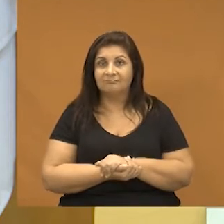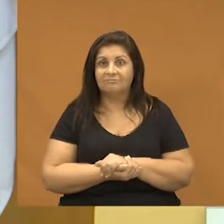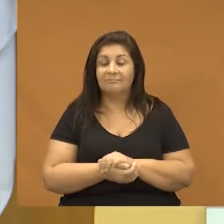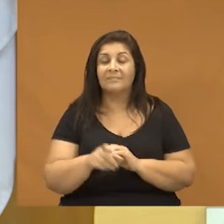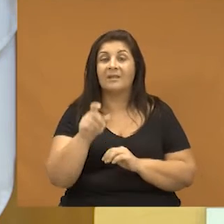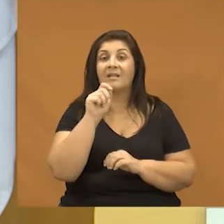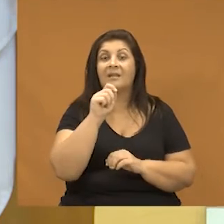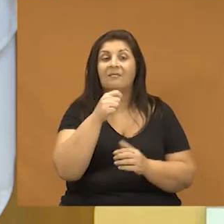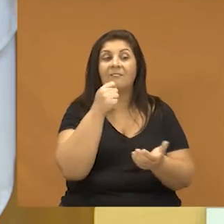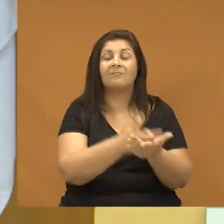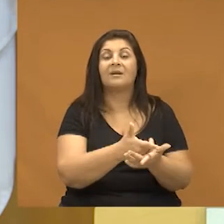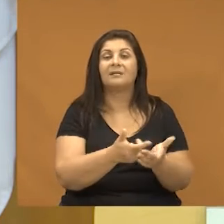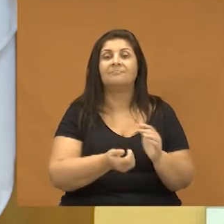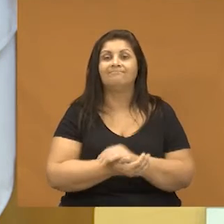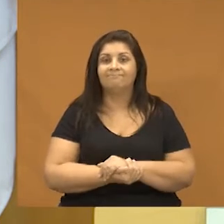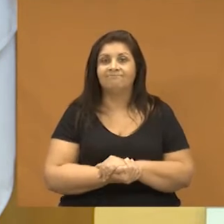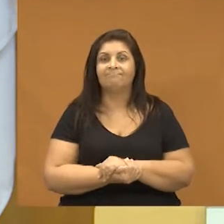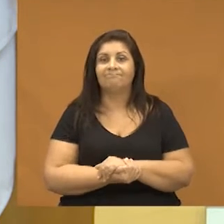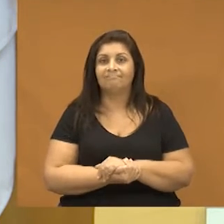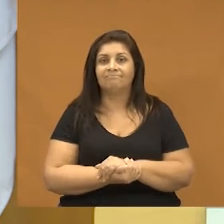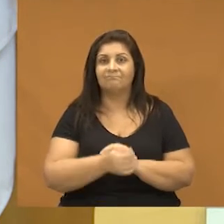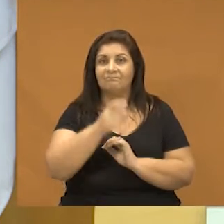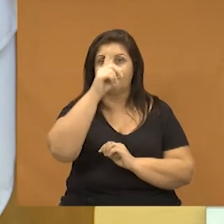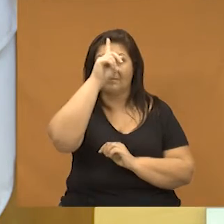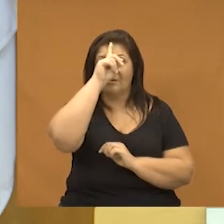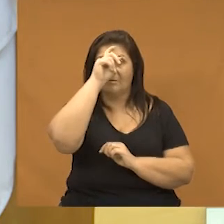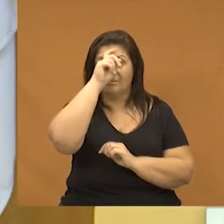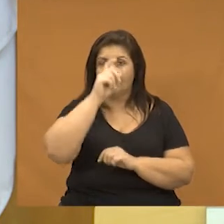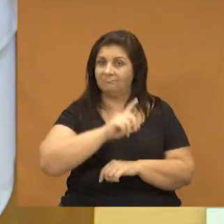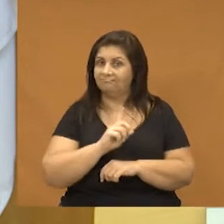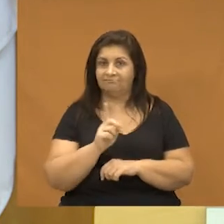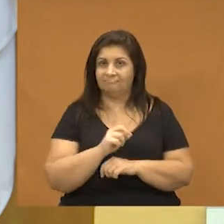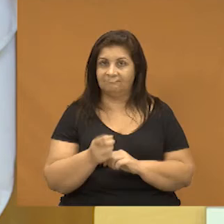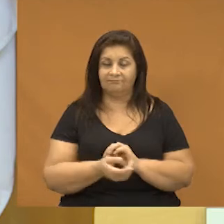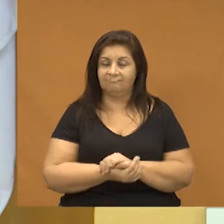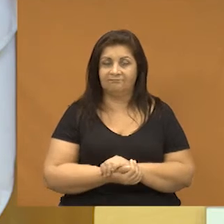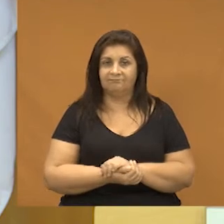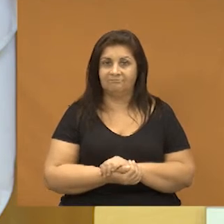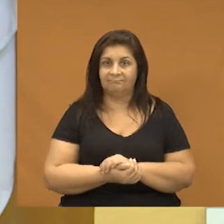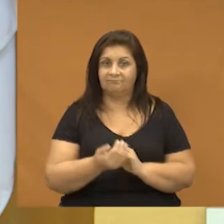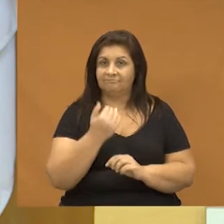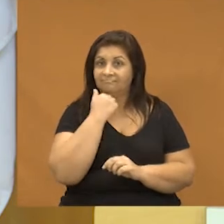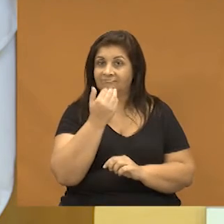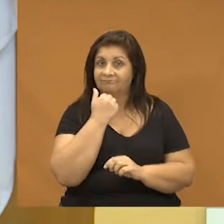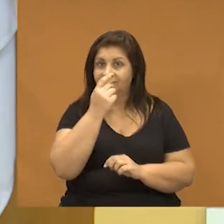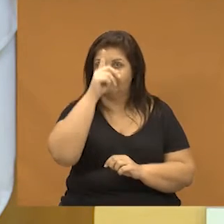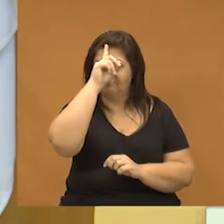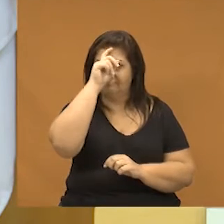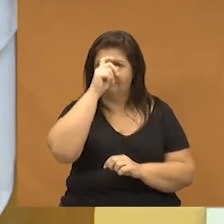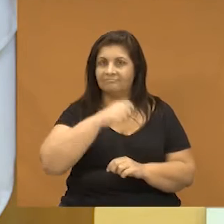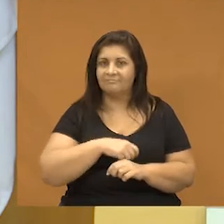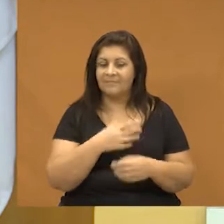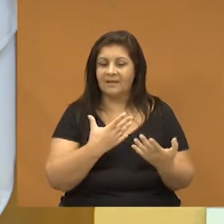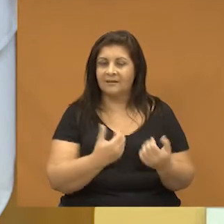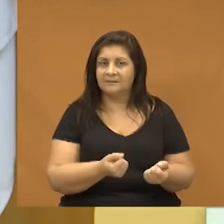Quem vai pagar essa conta? O hospital, eu sei que não é. Nenhum hospital vai